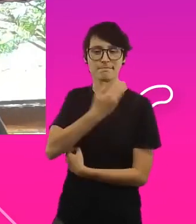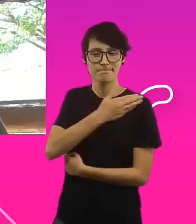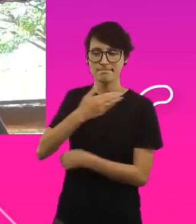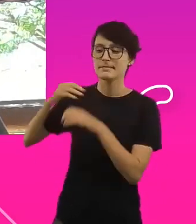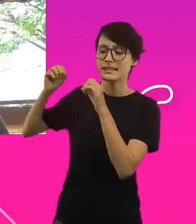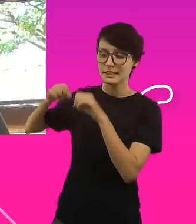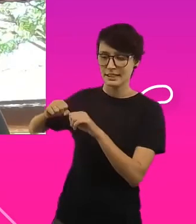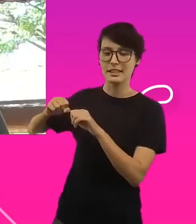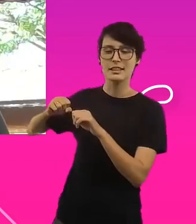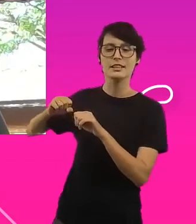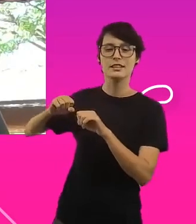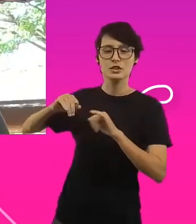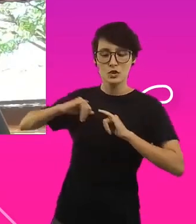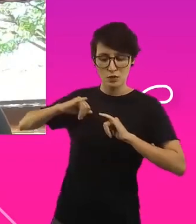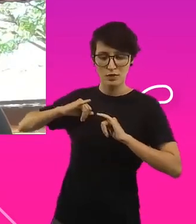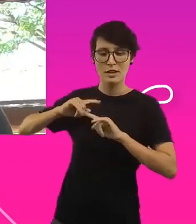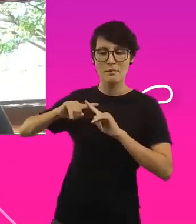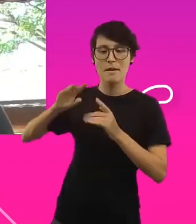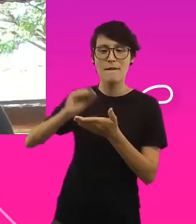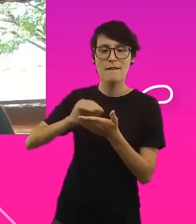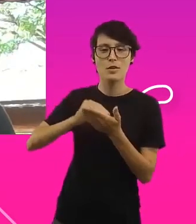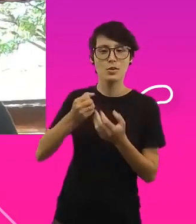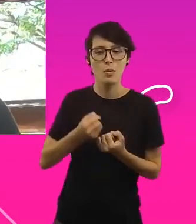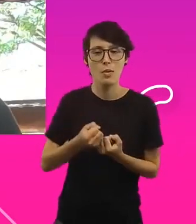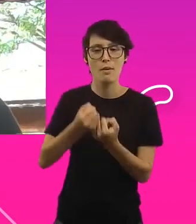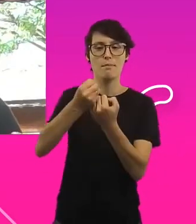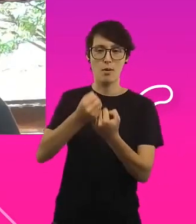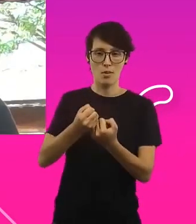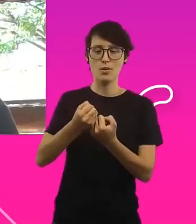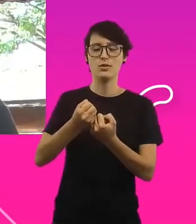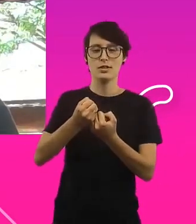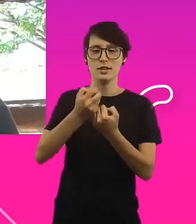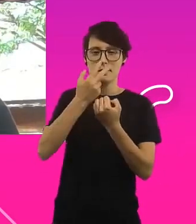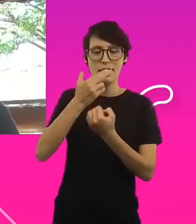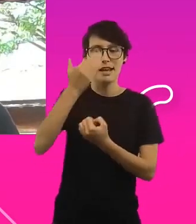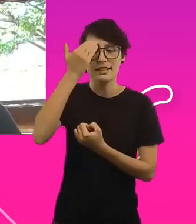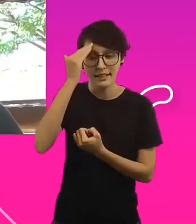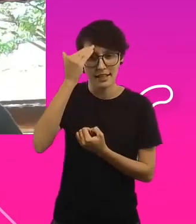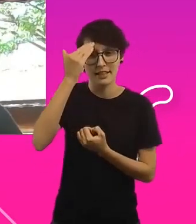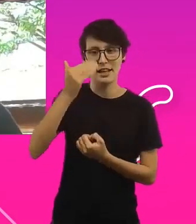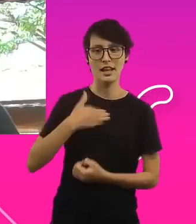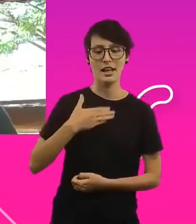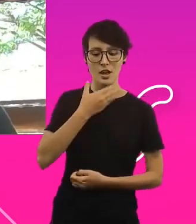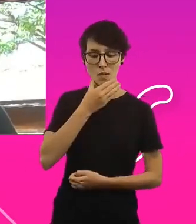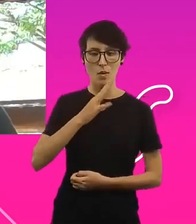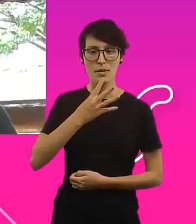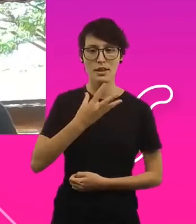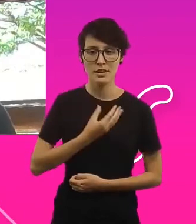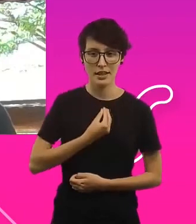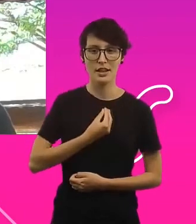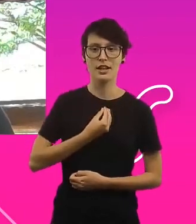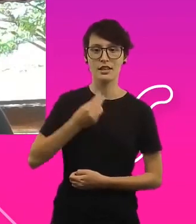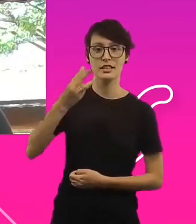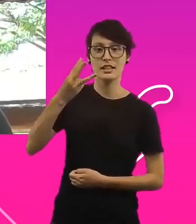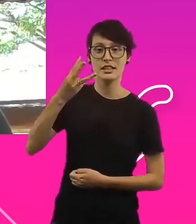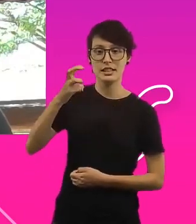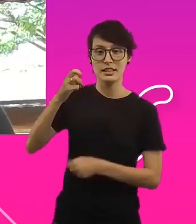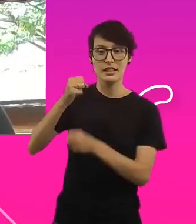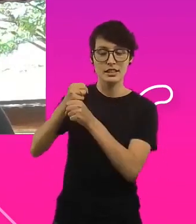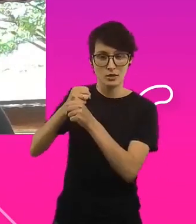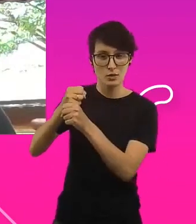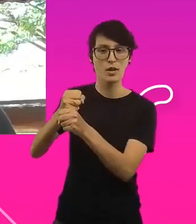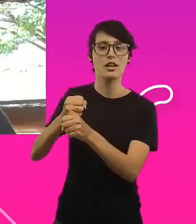falta de um apoio educacional de entender. Eu sou um homem transgênero que durante 35 anos vivi numa